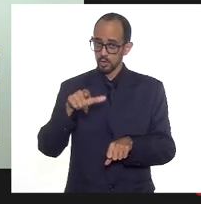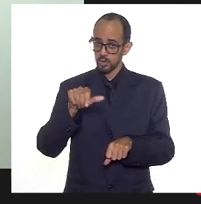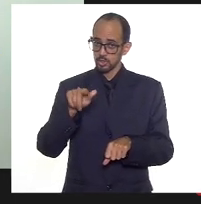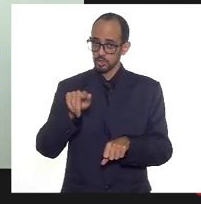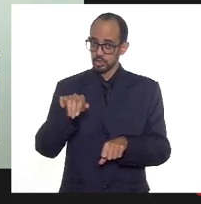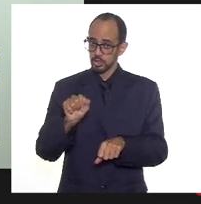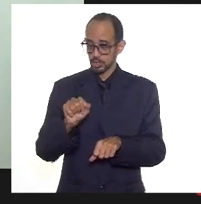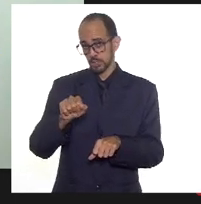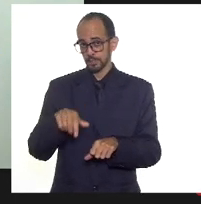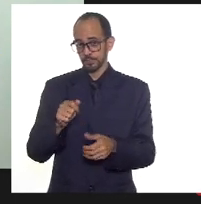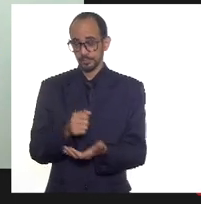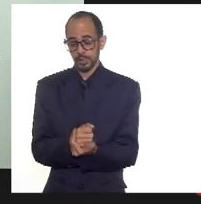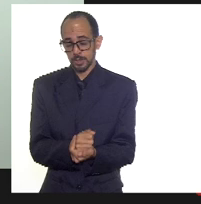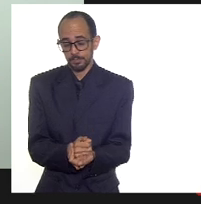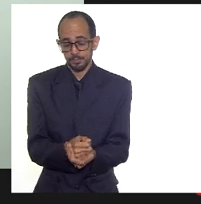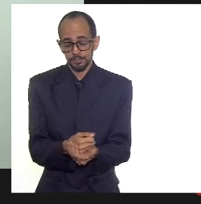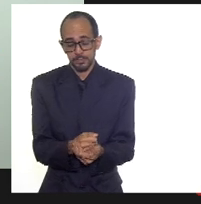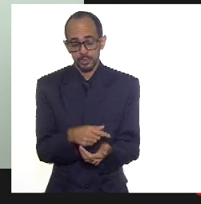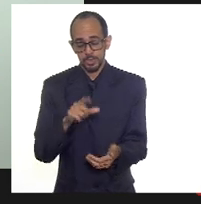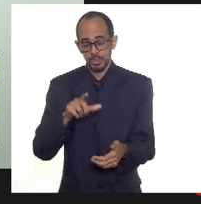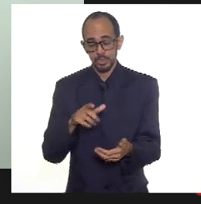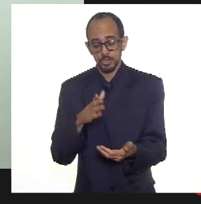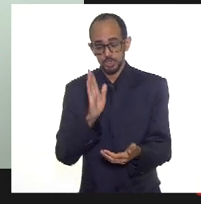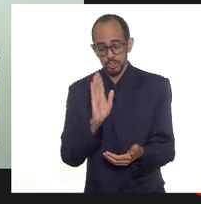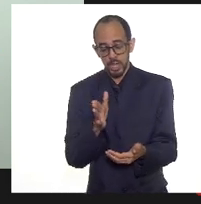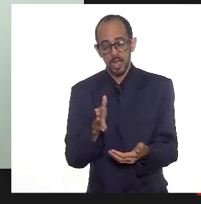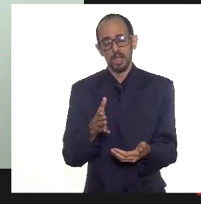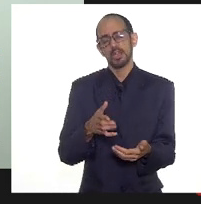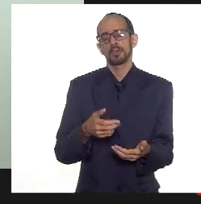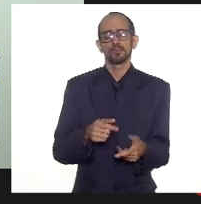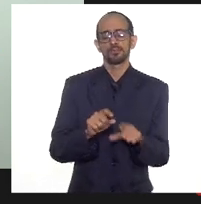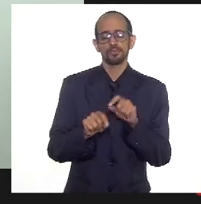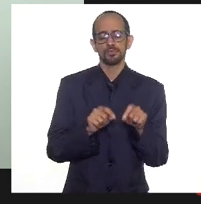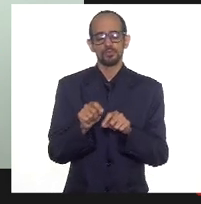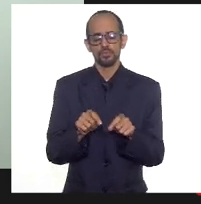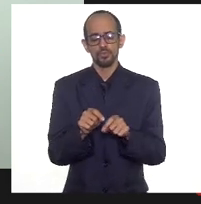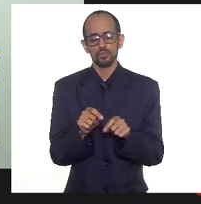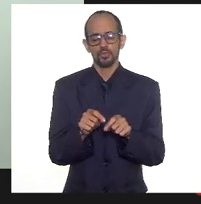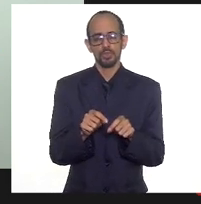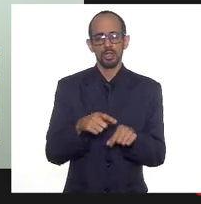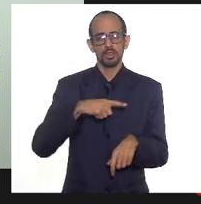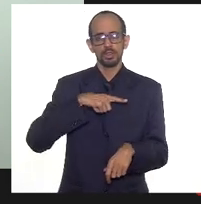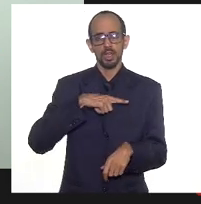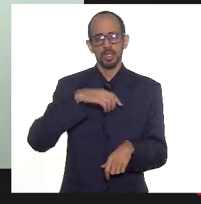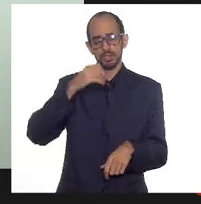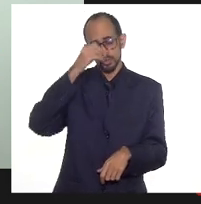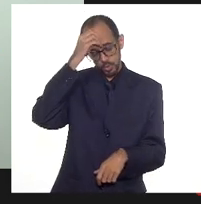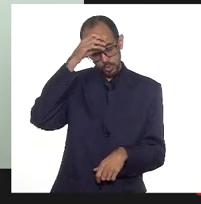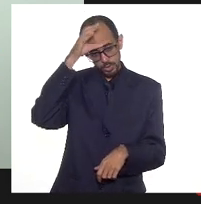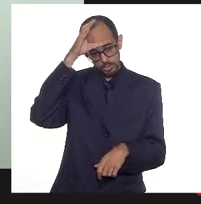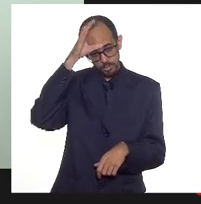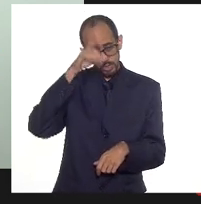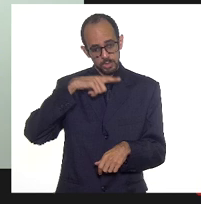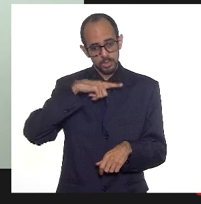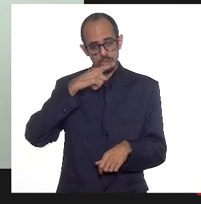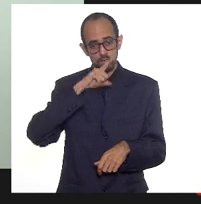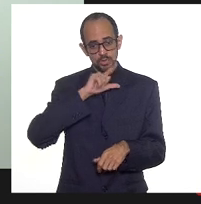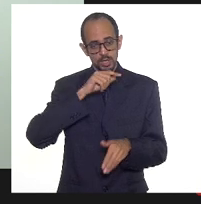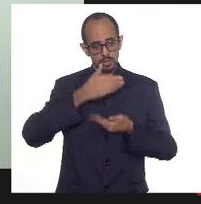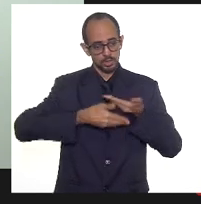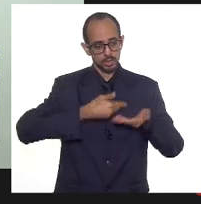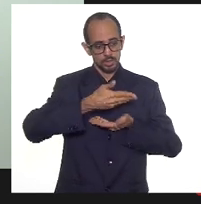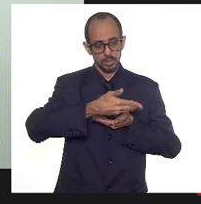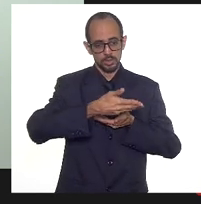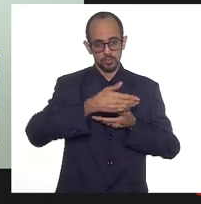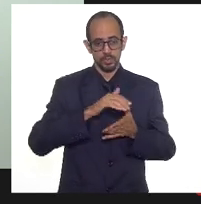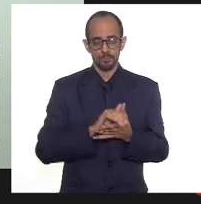teológica, né, que receberam esse conhecimento e eles transferem isso. Outra coisa que eu queria